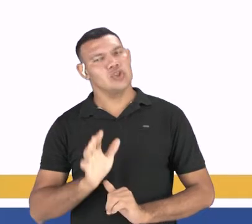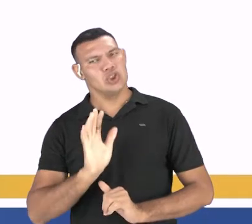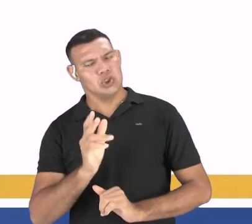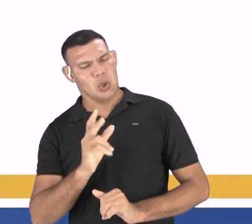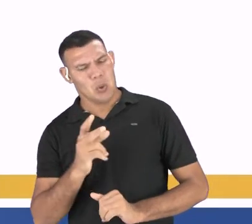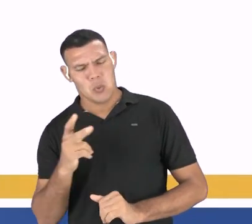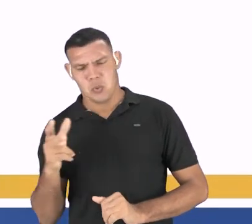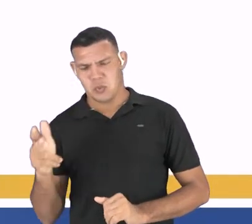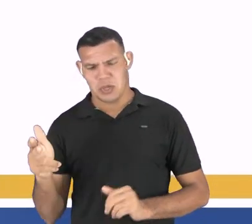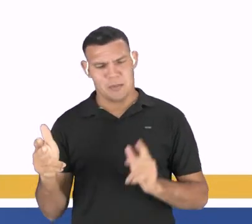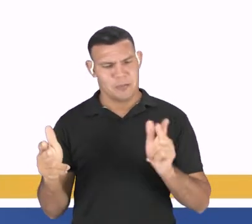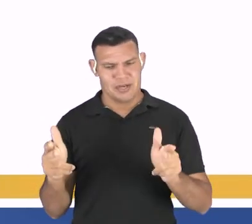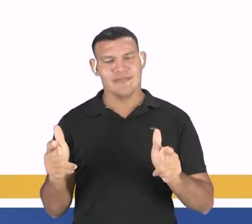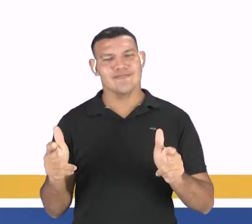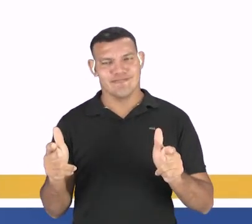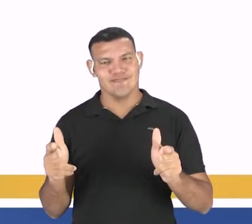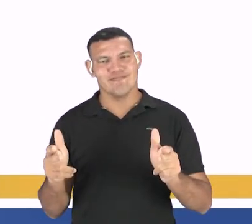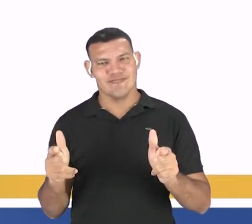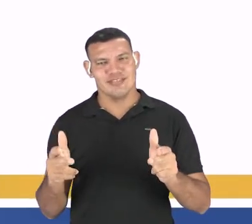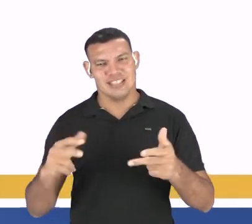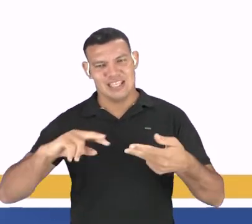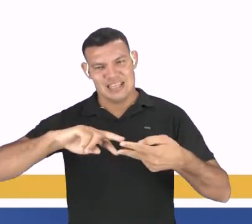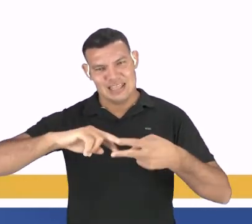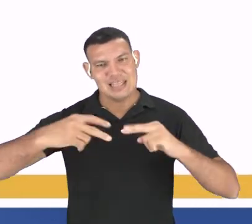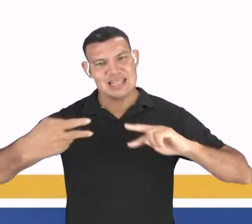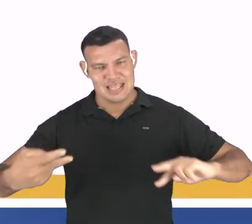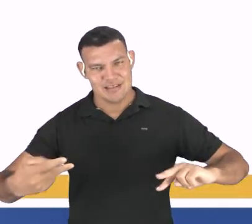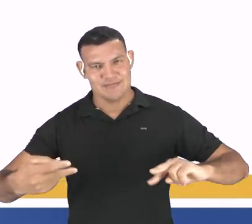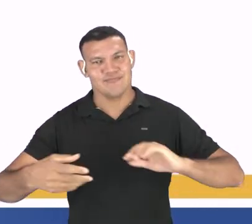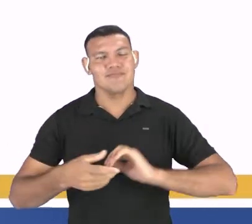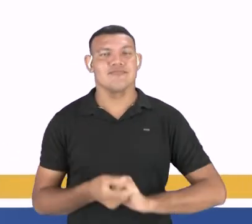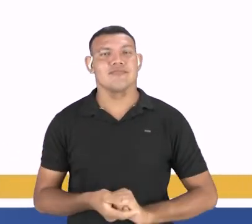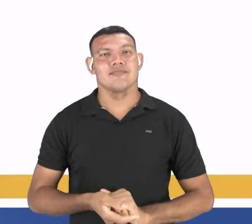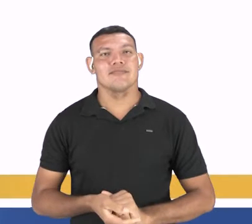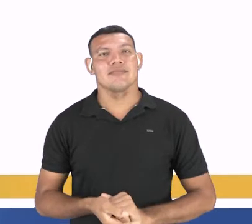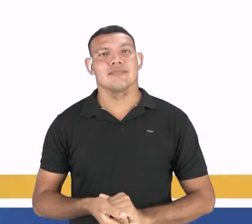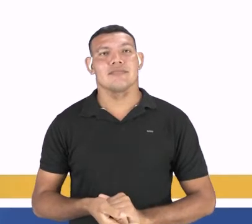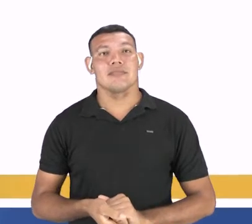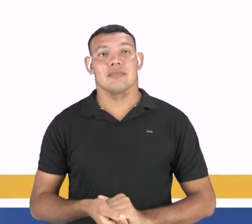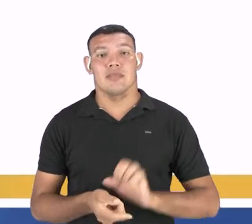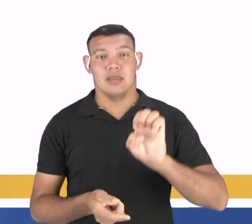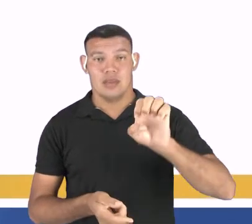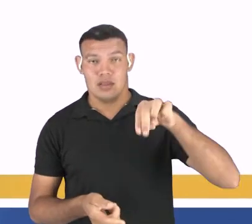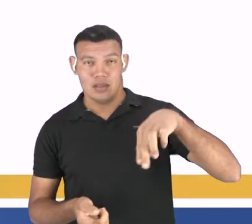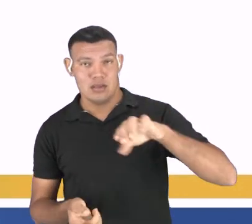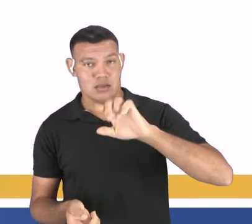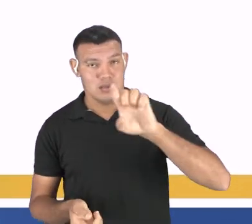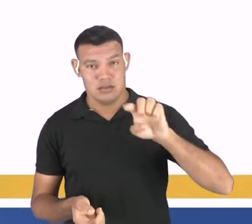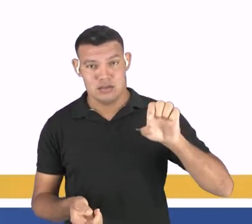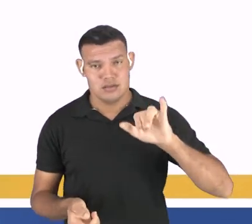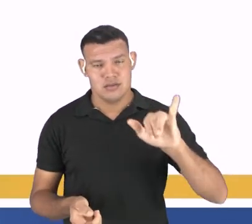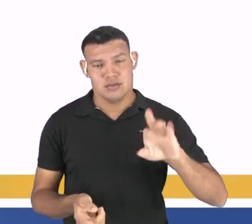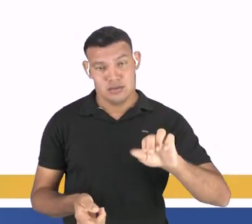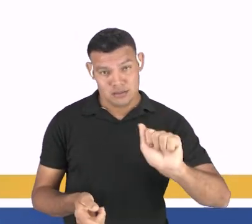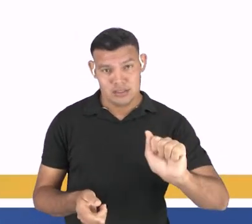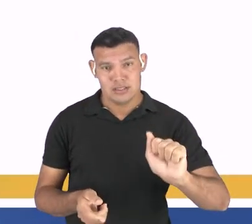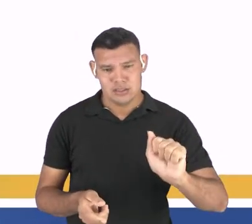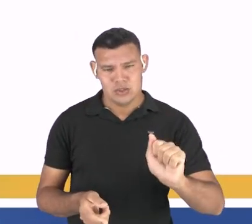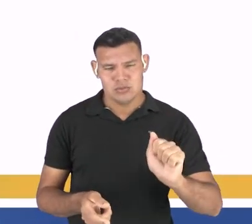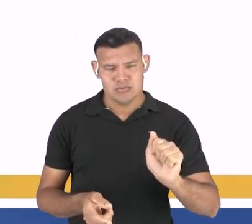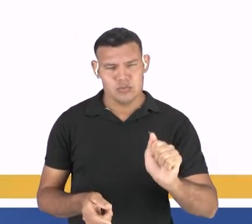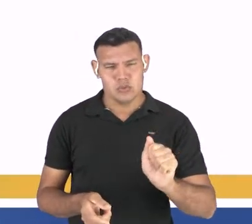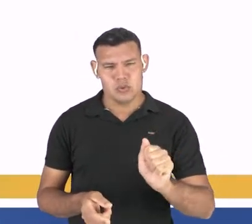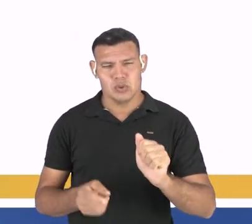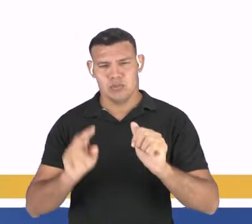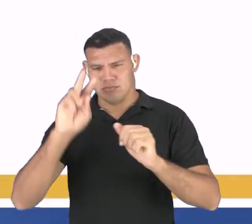DNA cortando ganharem vazou em diversos alimentos sem função adesivo de restrição é conhecem e cortam